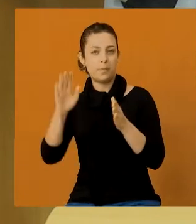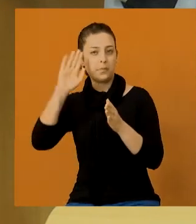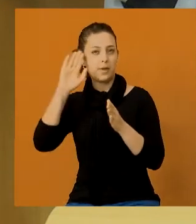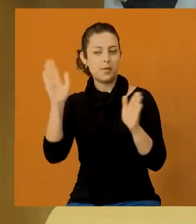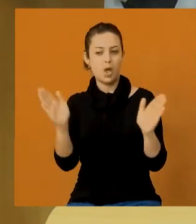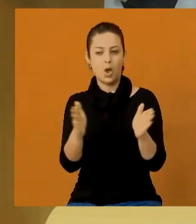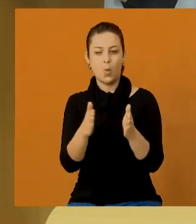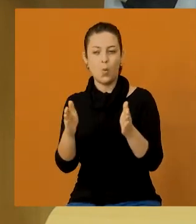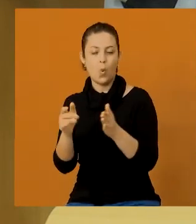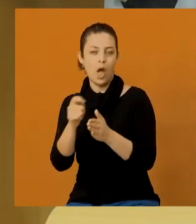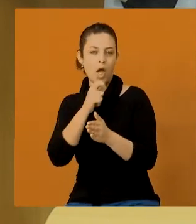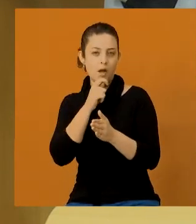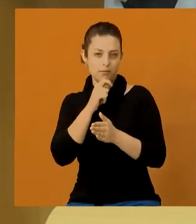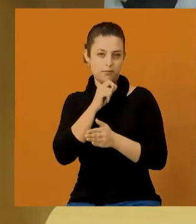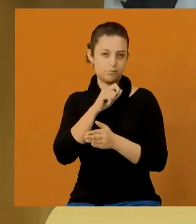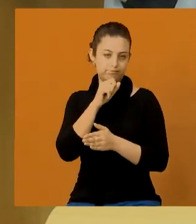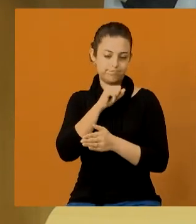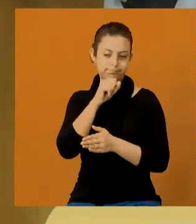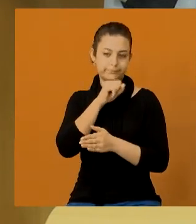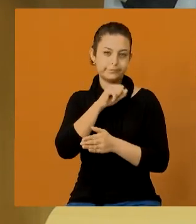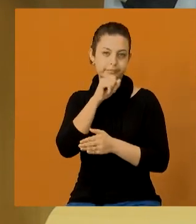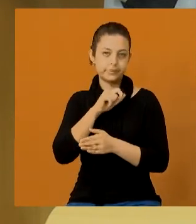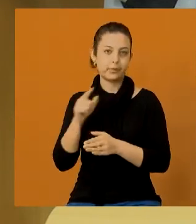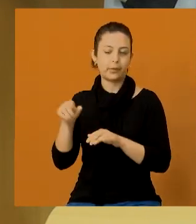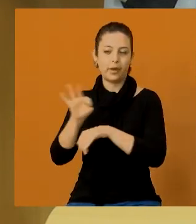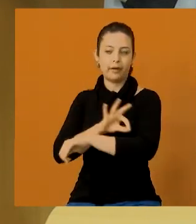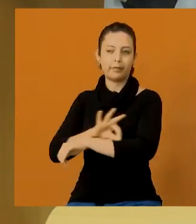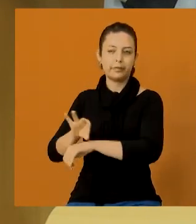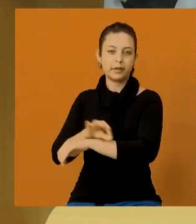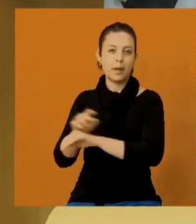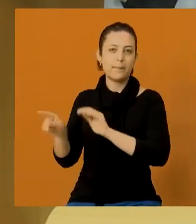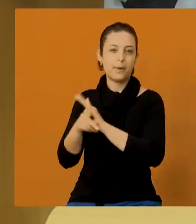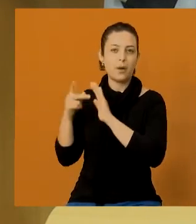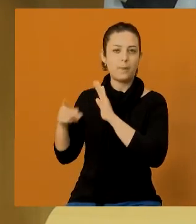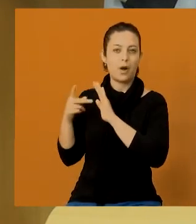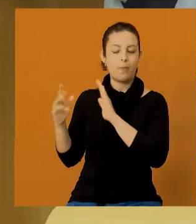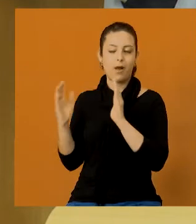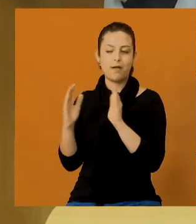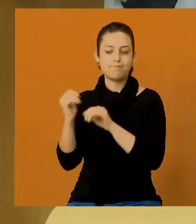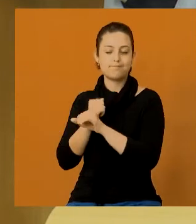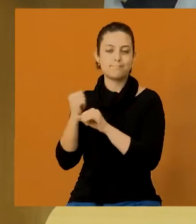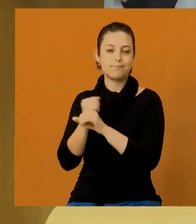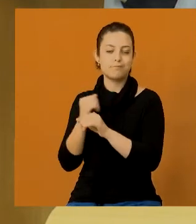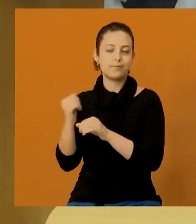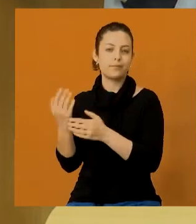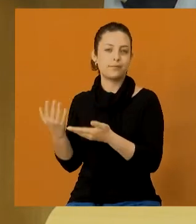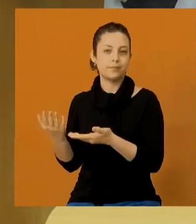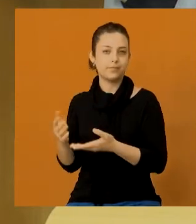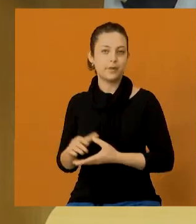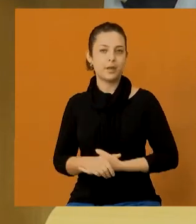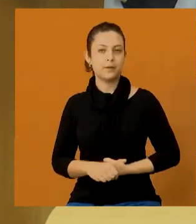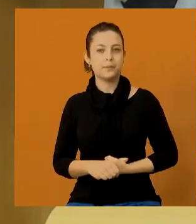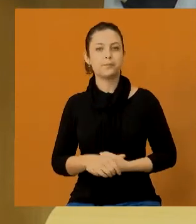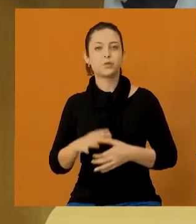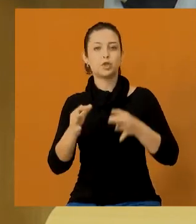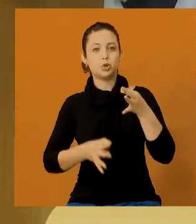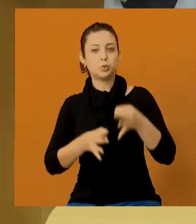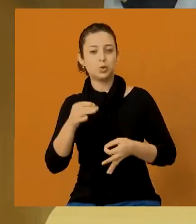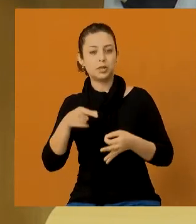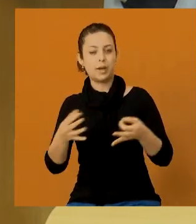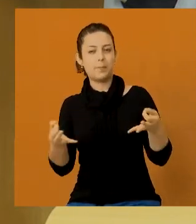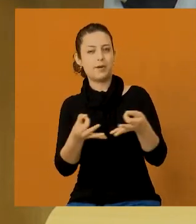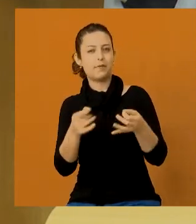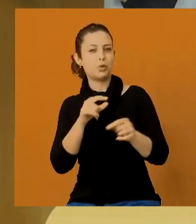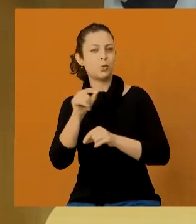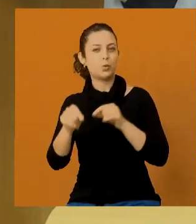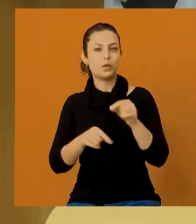principalmente daqueles cujos imóveis são antigos, com arquitetura própria da época em que foram construídos. O ato jurídico perfeito é